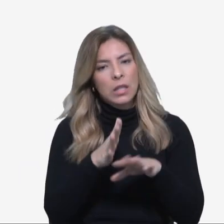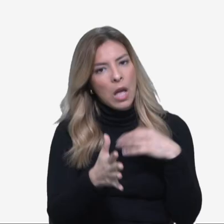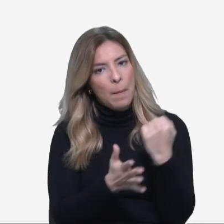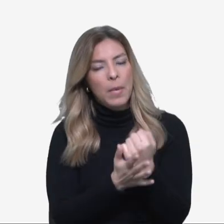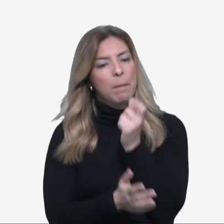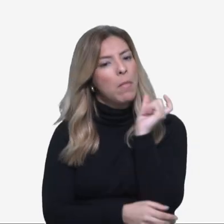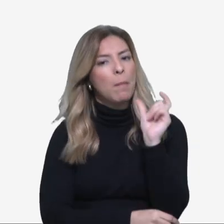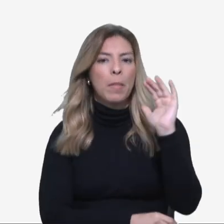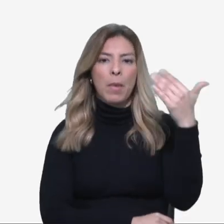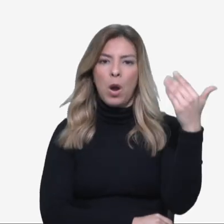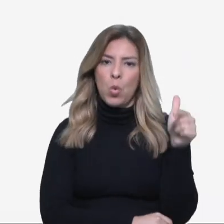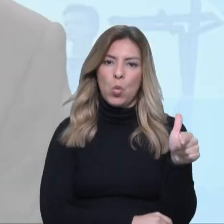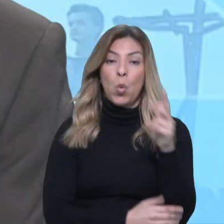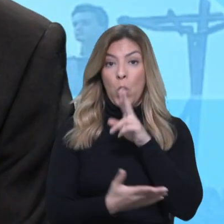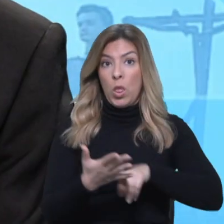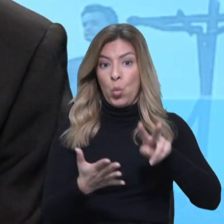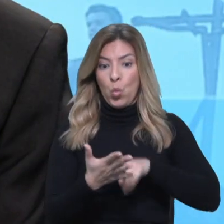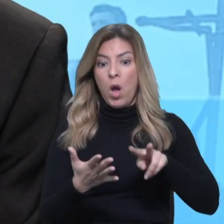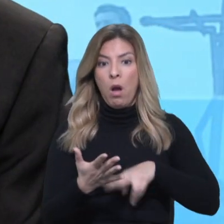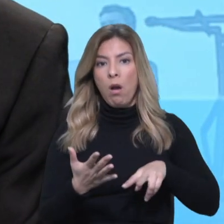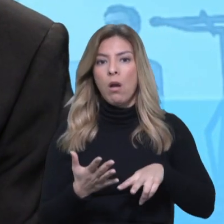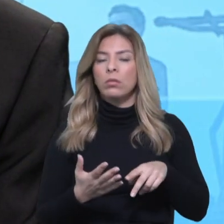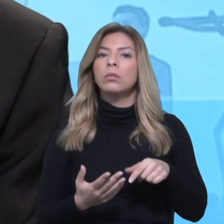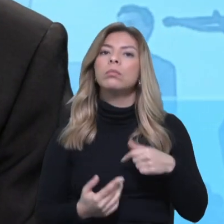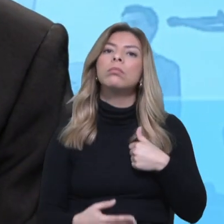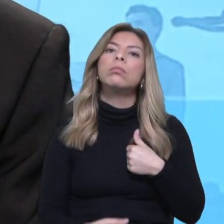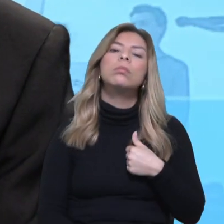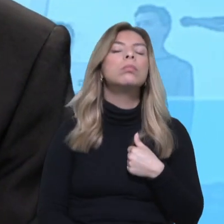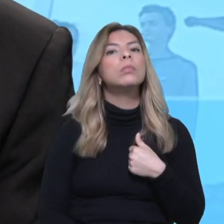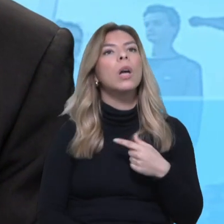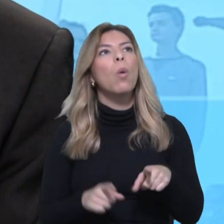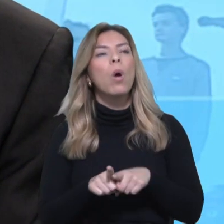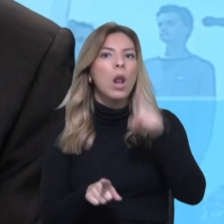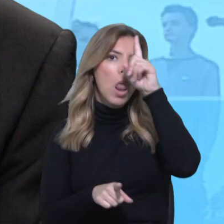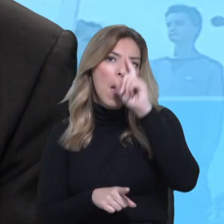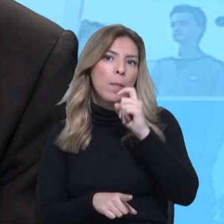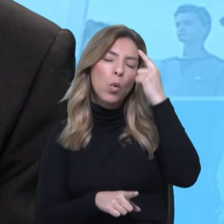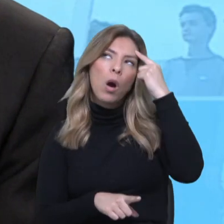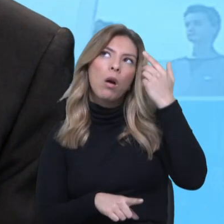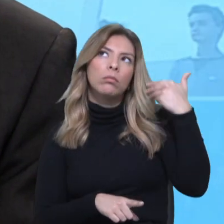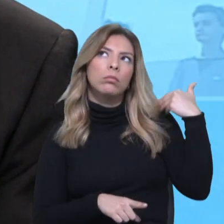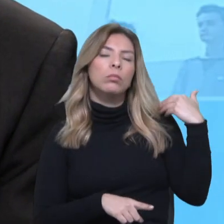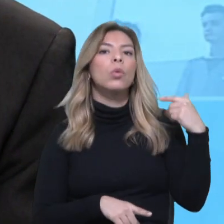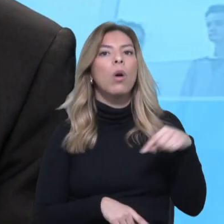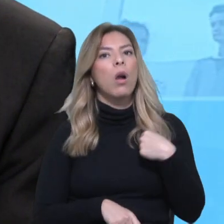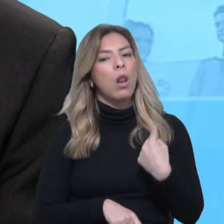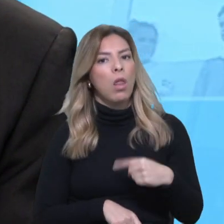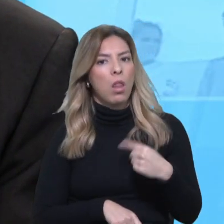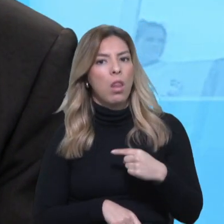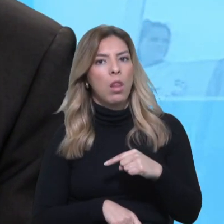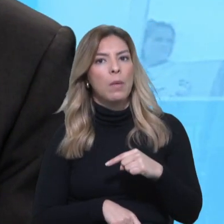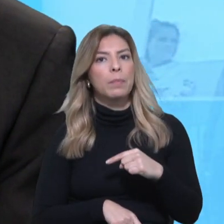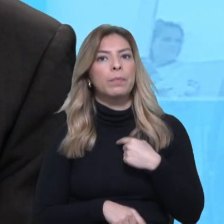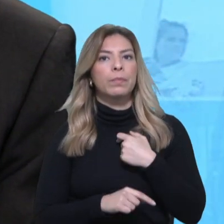ler esta passagem, lembrei-me de uma iluminura que eu tenho no meu gabinete, da parede do